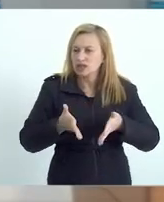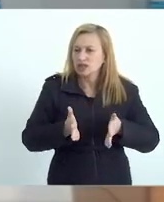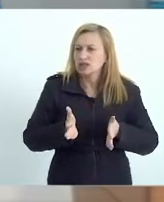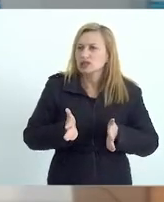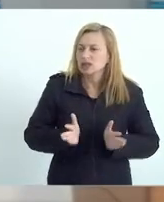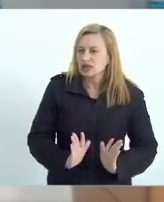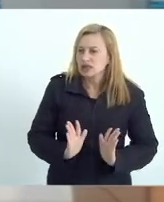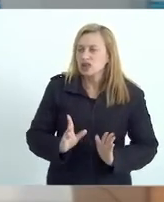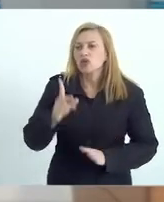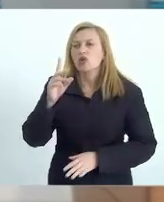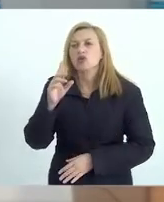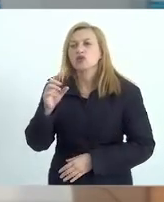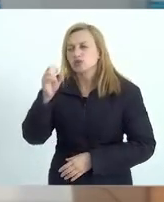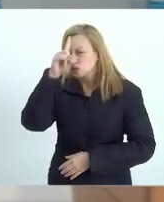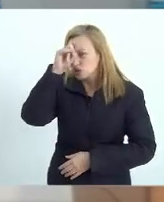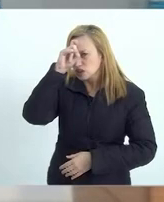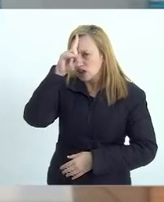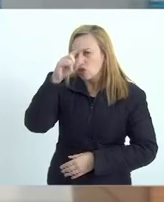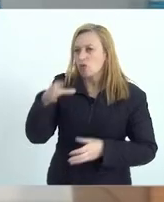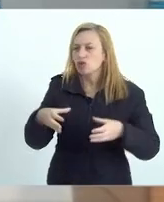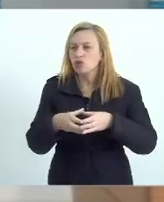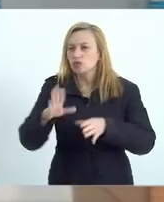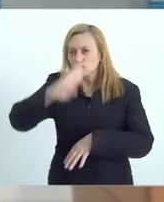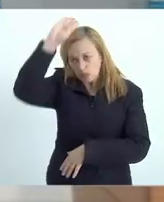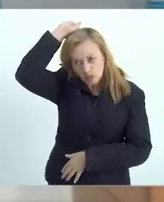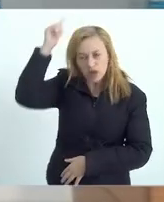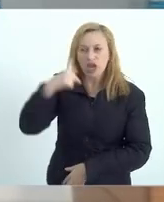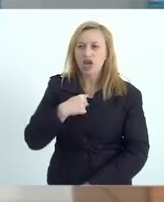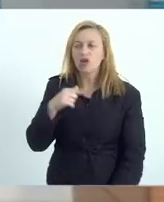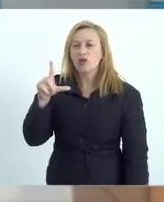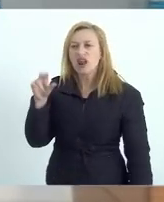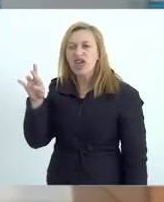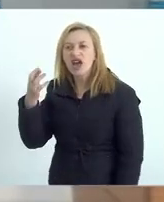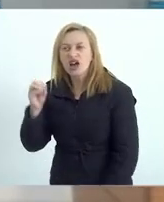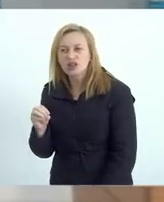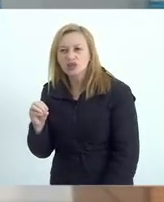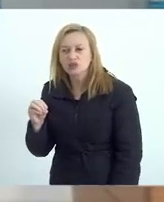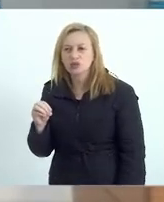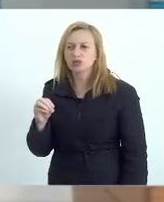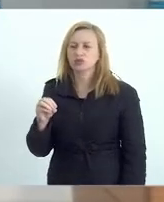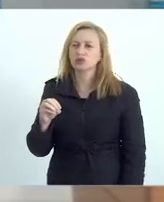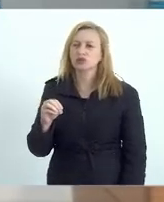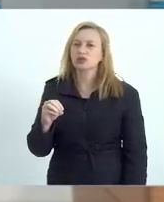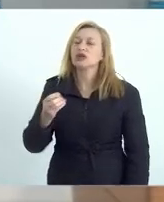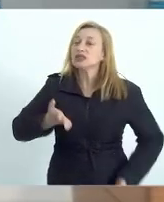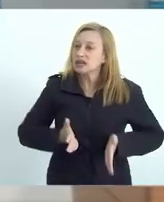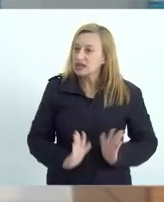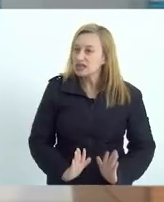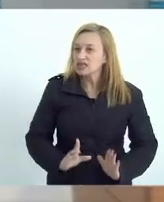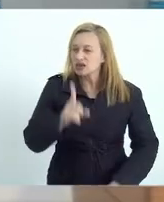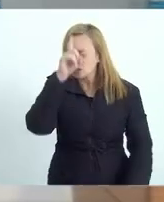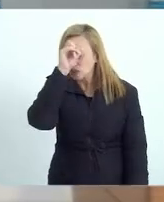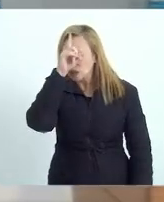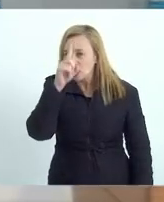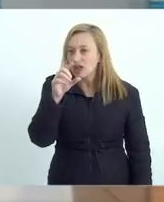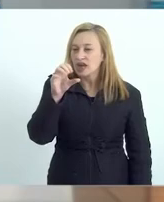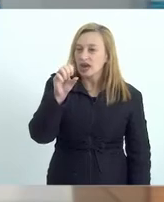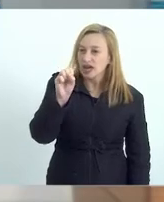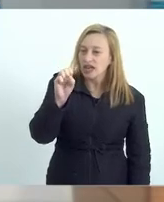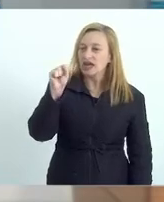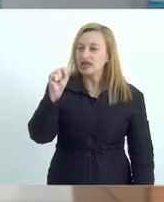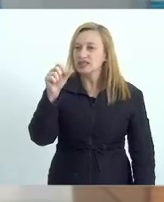do Corpo de Bombeiros e eu Leandro Sampaio Monteiro nascia no hospital aristarcho pessoa